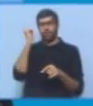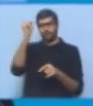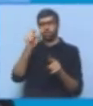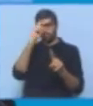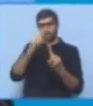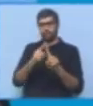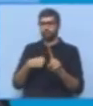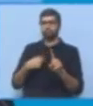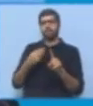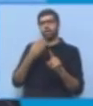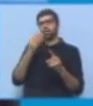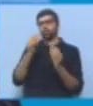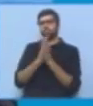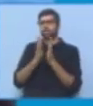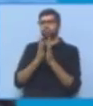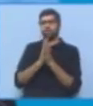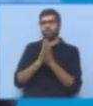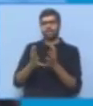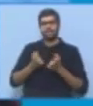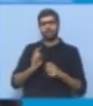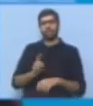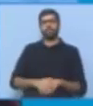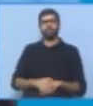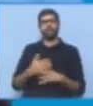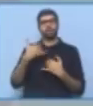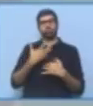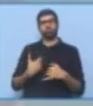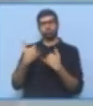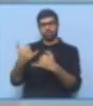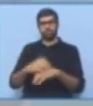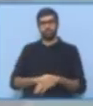Espírito Santo. E para quê? Isso já lá vamos. Helena fez esta